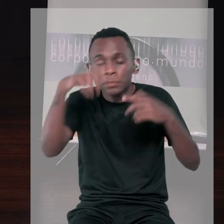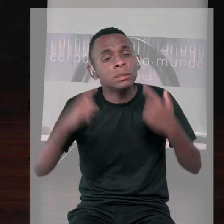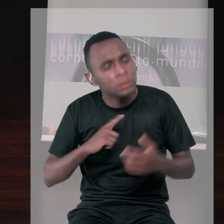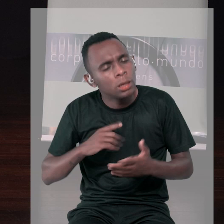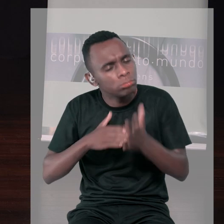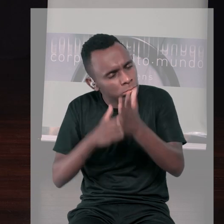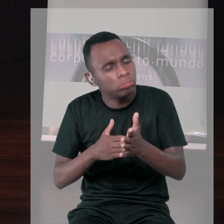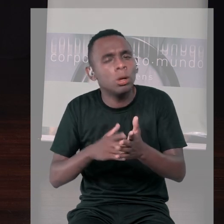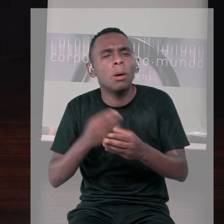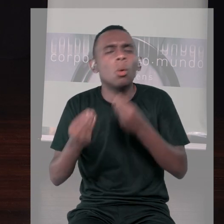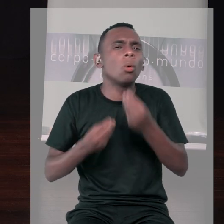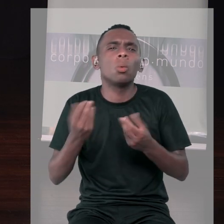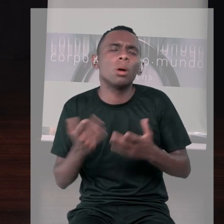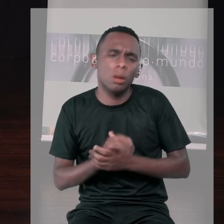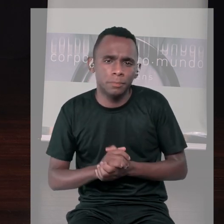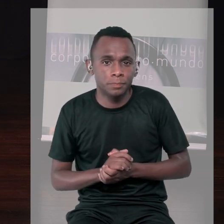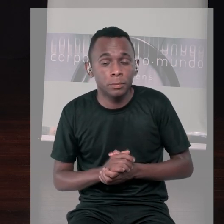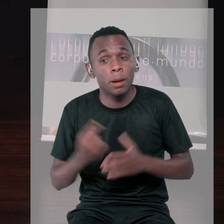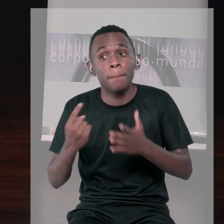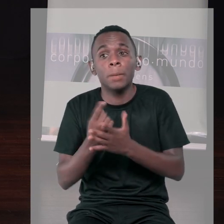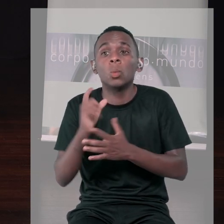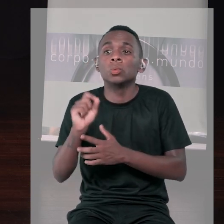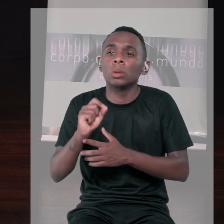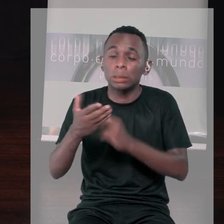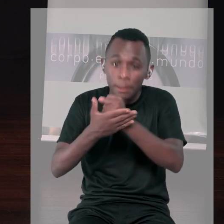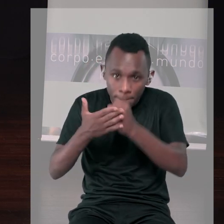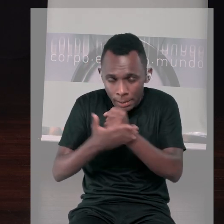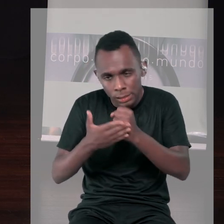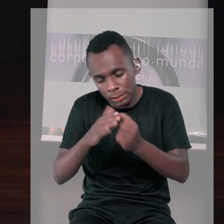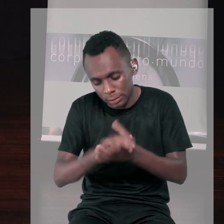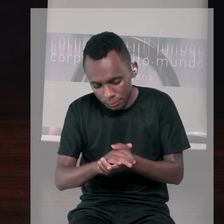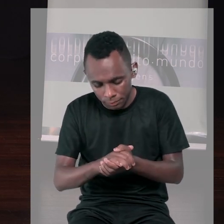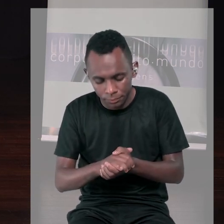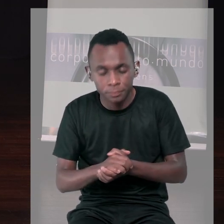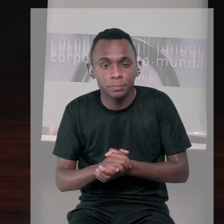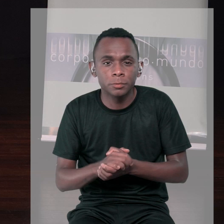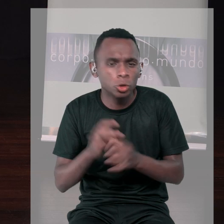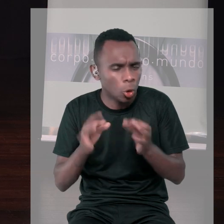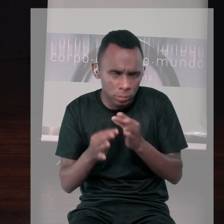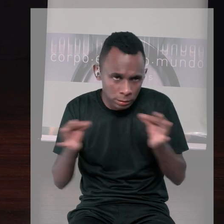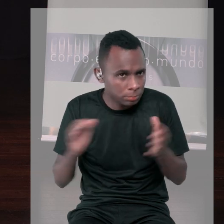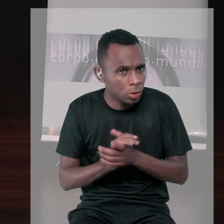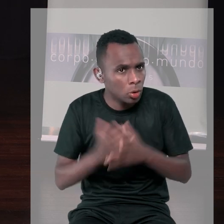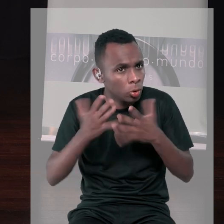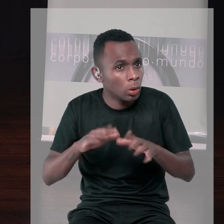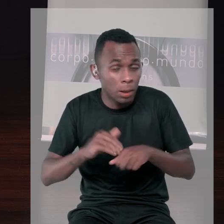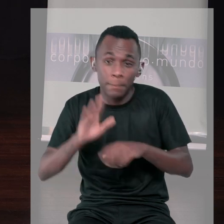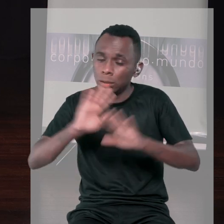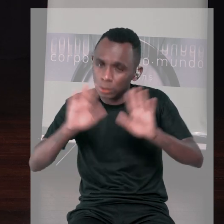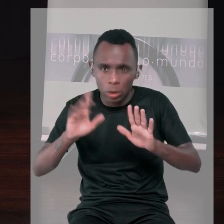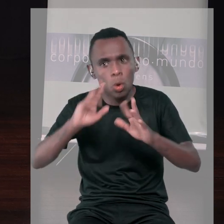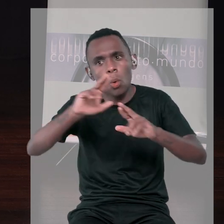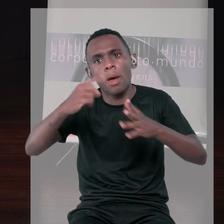fundo? Pergunta sobre fundamentos. É só isso, eu não estou querendo mais do que isso, não são verdades, hein, gente? São